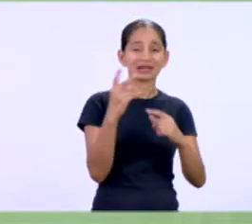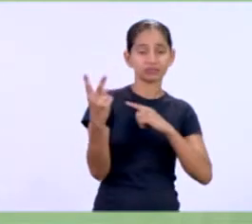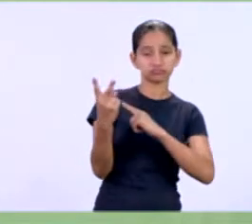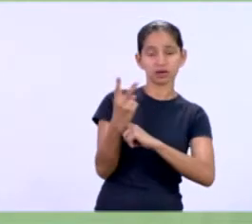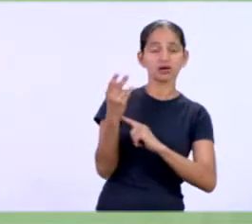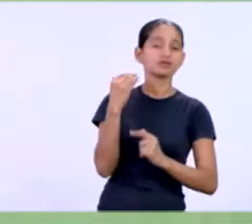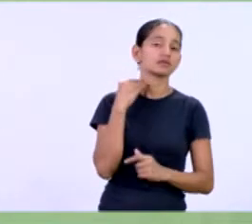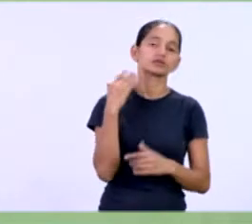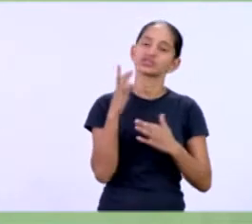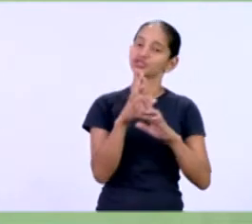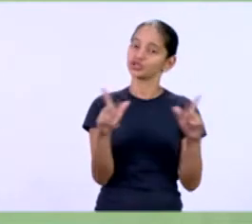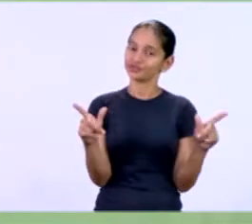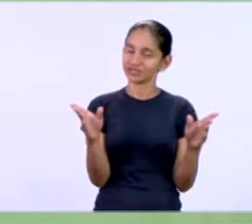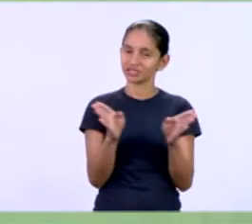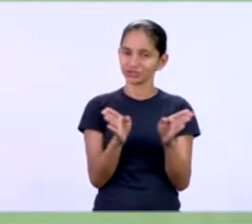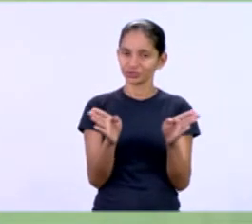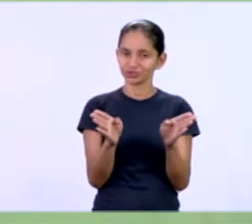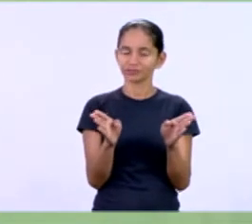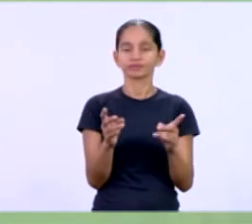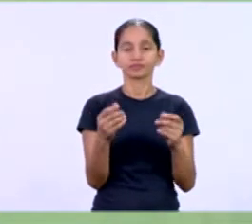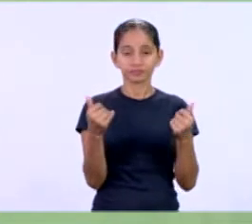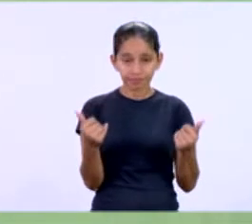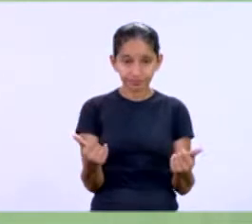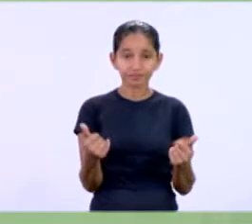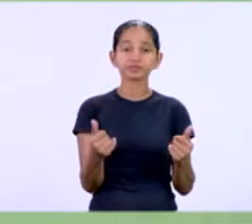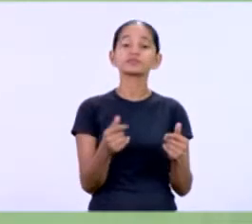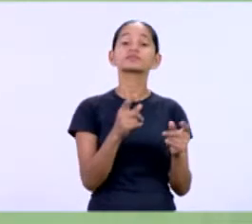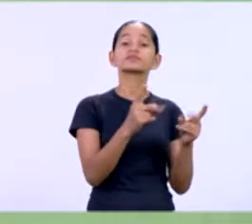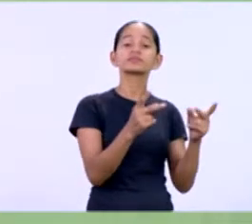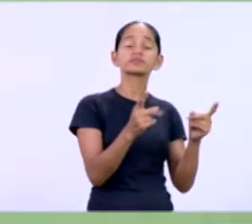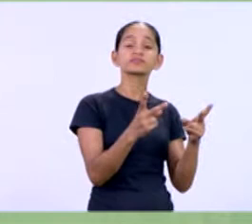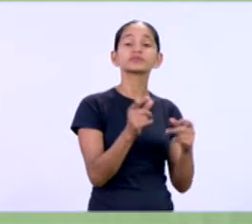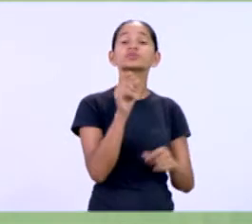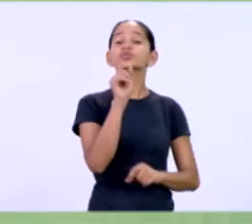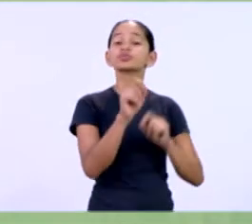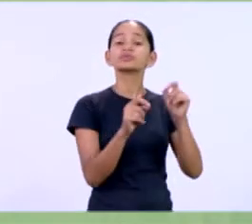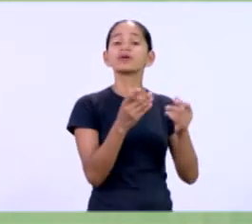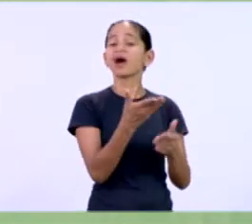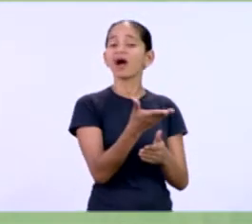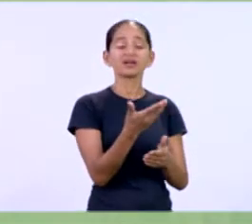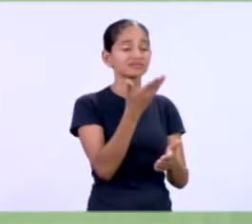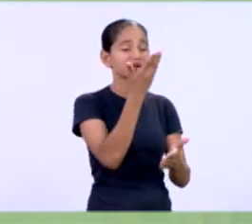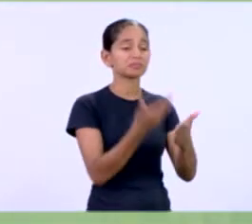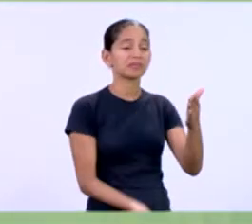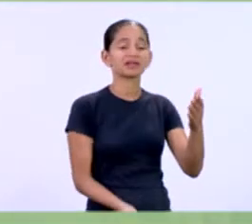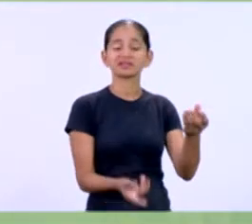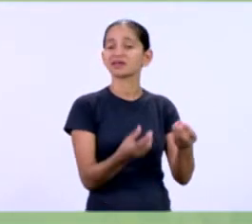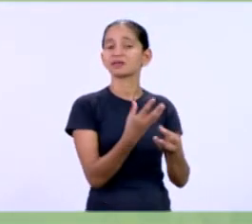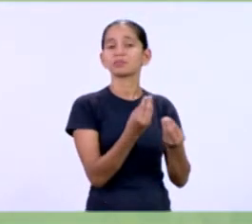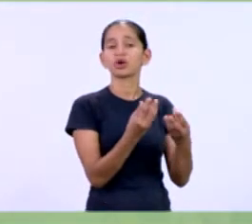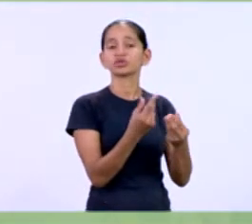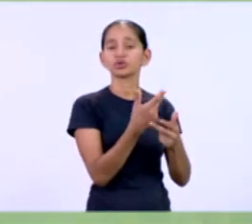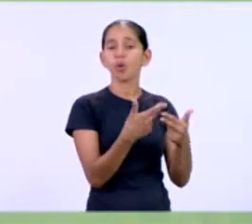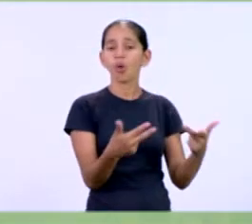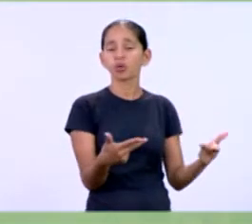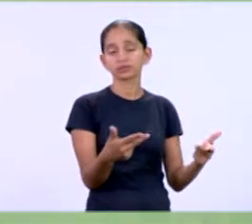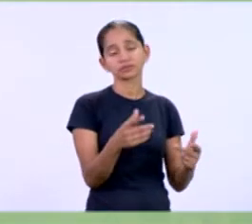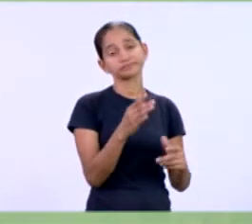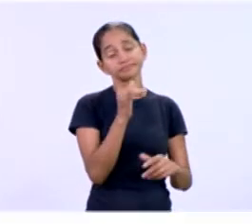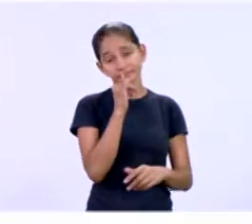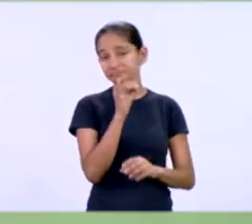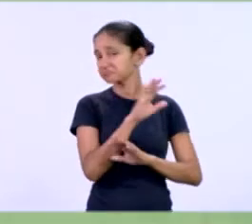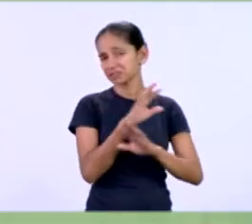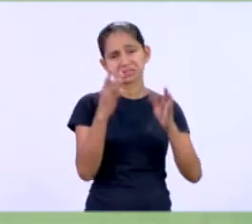endividaria. Uma desvantagem da venda de ativos é justamente a perda de ativos, né? Óbvio. Vamos para